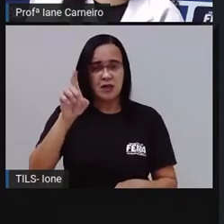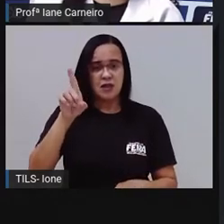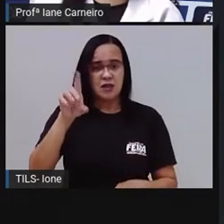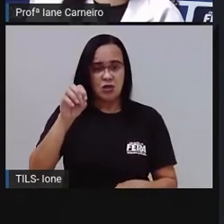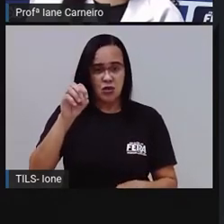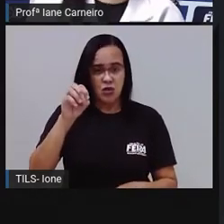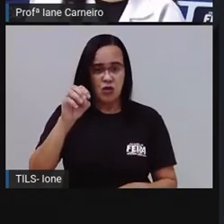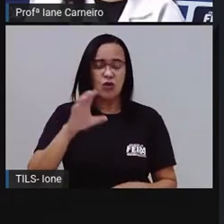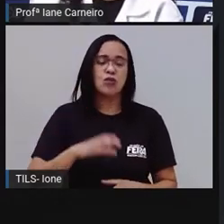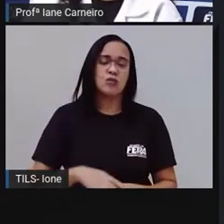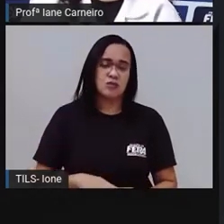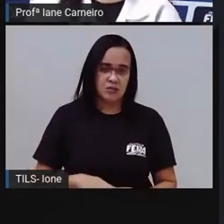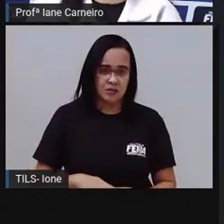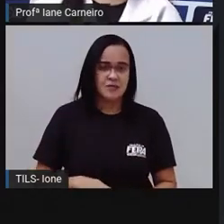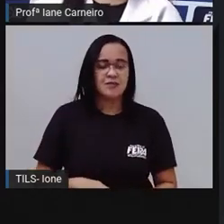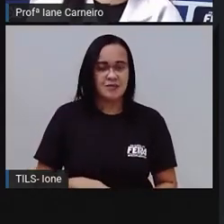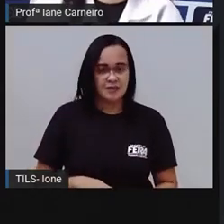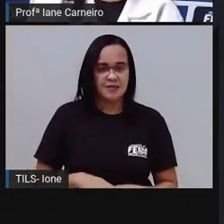D, dó.